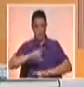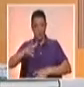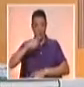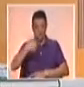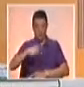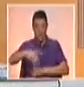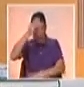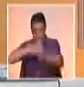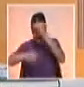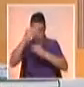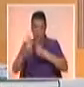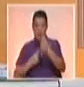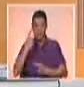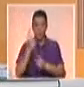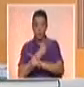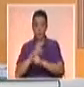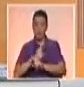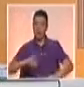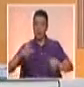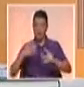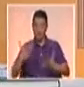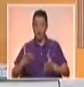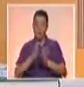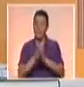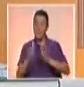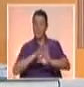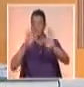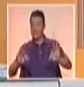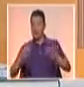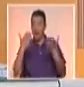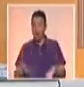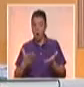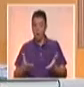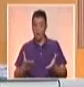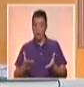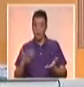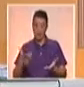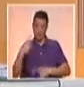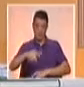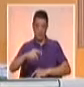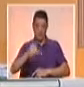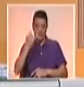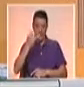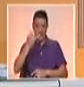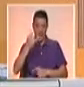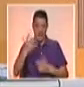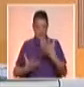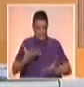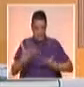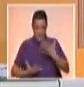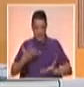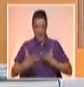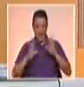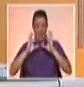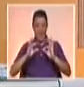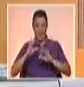aprendendo alguma coisa, talvez não com a mesma facilidade nem as mesmas oportunidades que as crianças terão agora, apesar de tudo, não, Isabel? É difícil lidar com esta